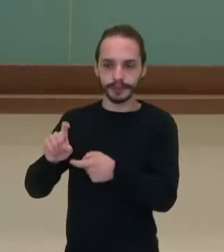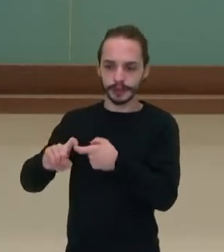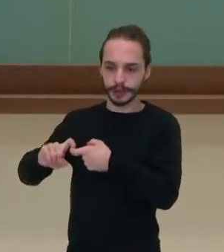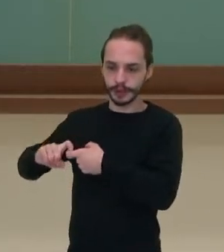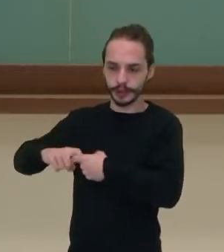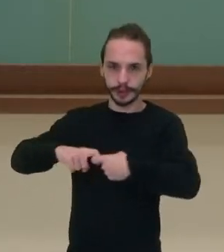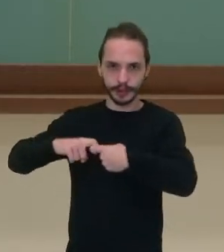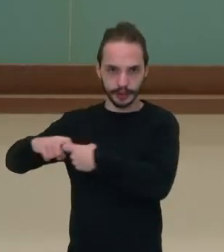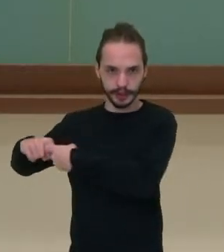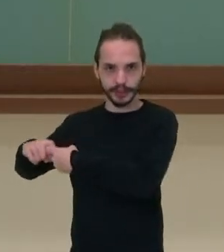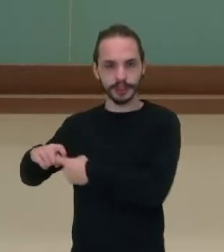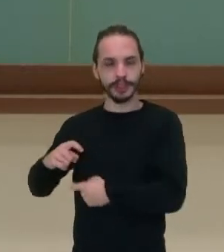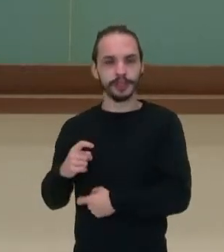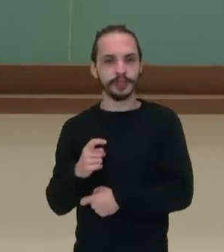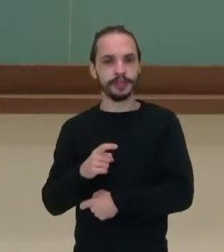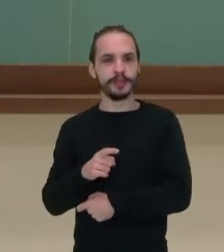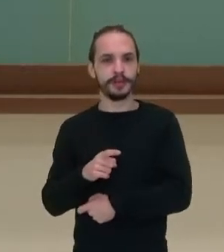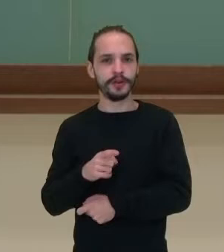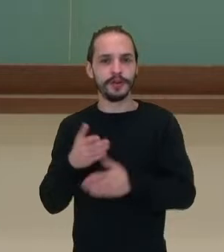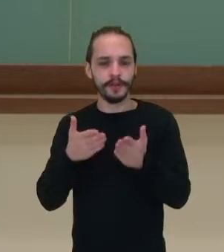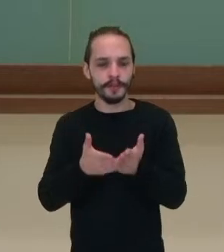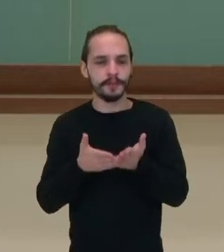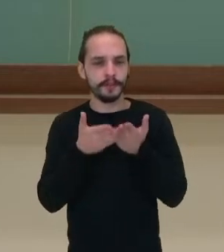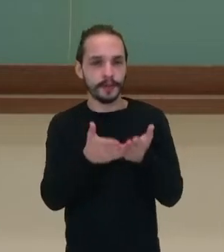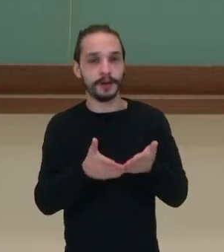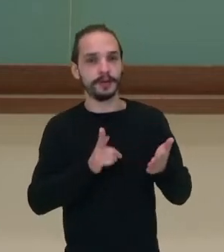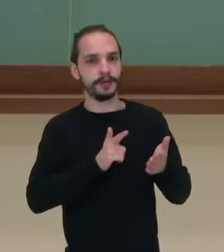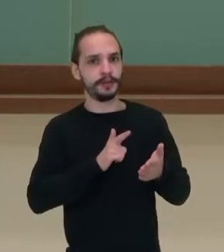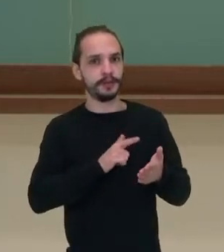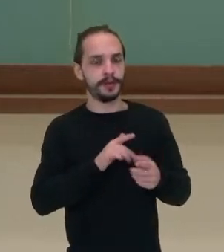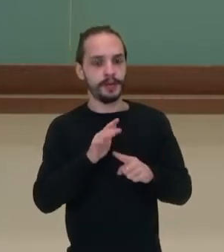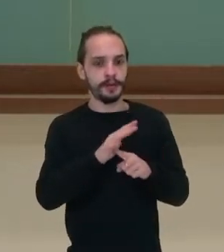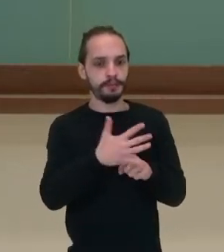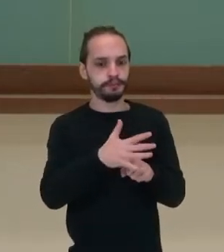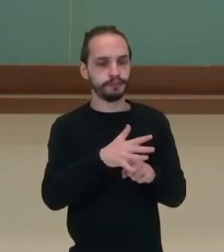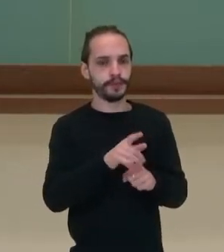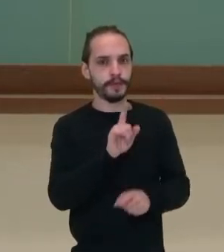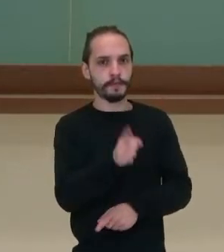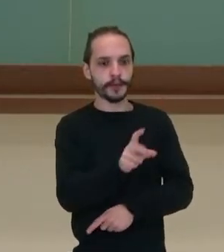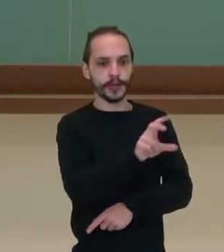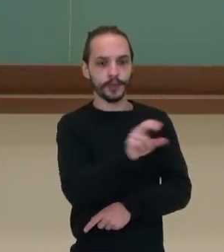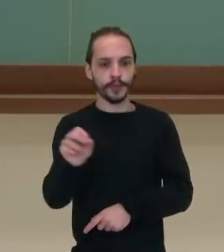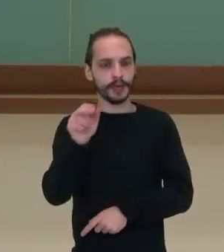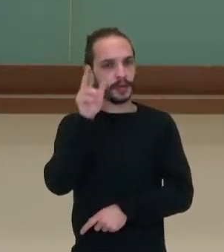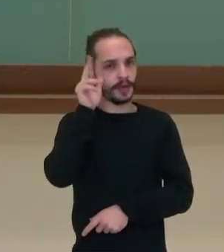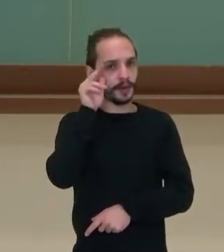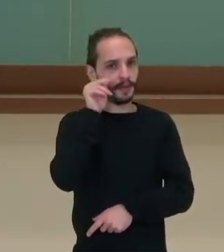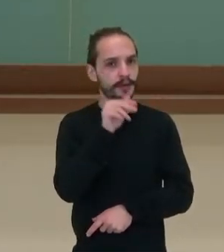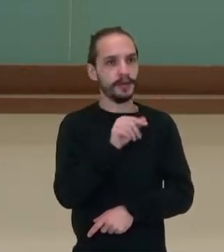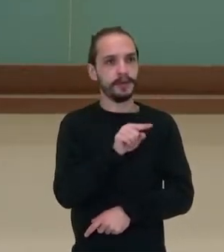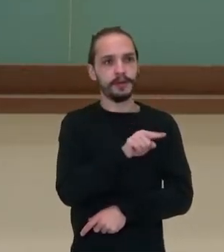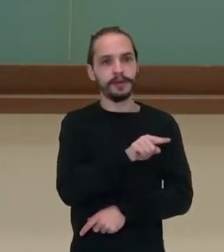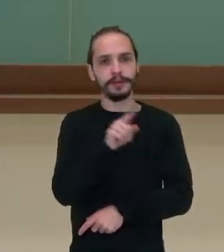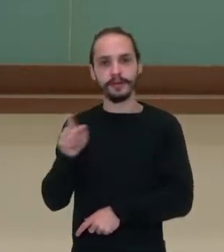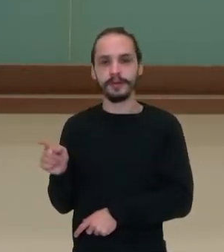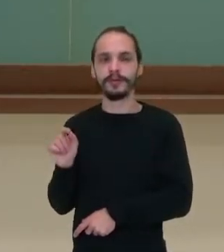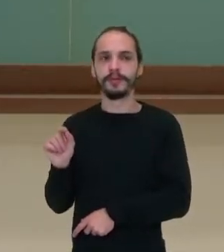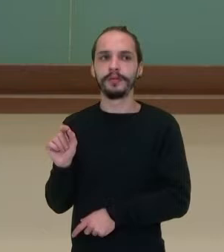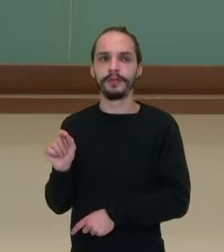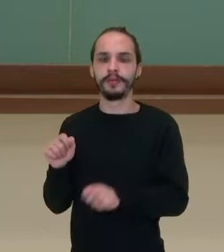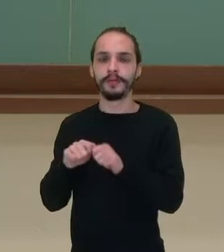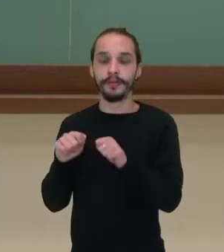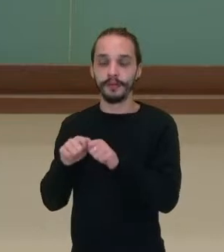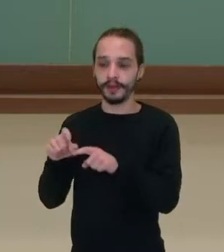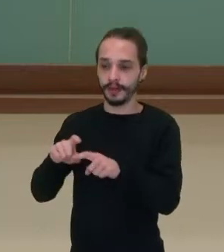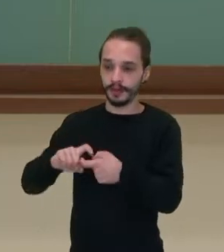ali, esses barcos, por exemplo, tem, por exemplo, potências de motores de 1.500 cavalos, enquanto que vocês fizeram com um